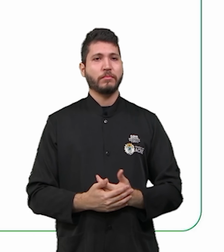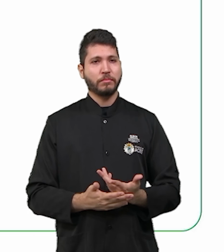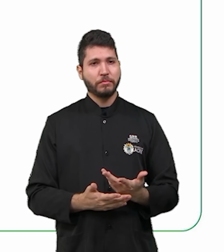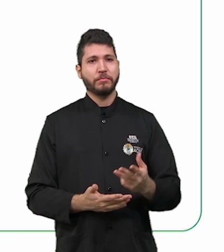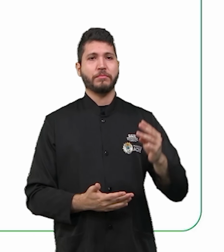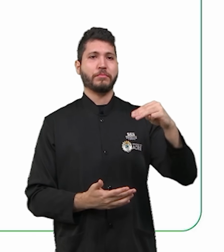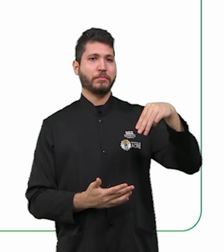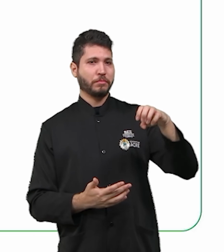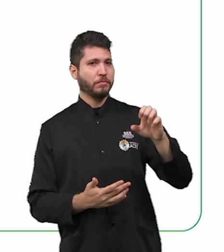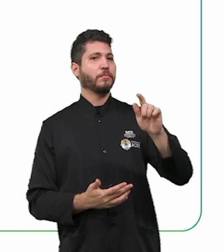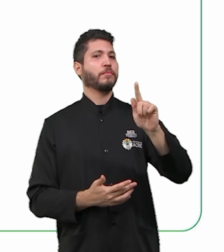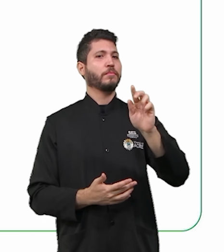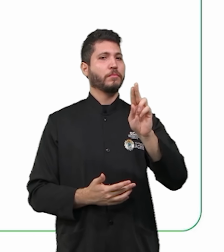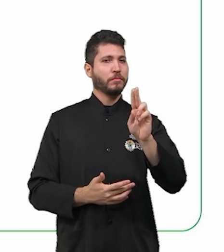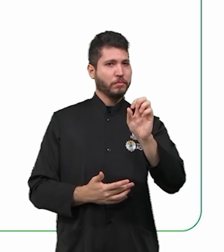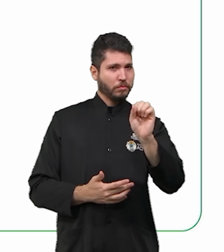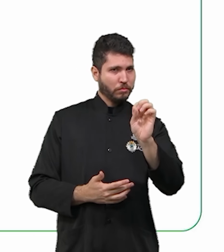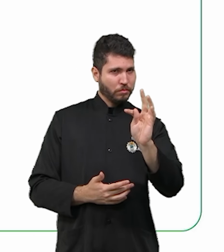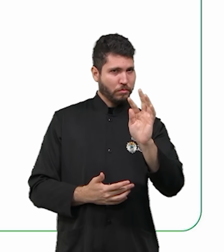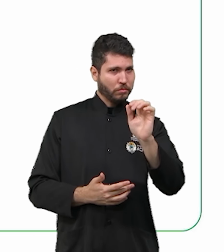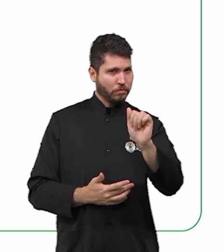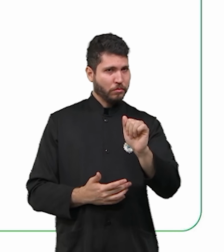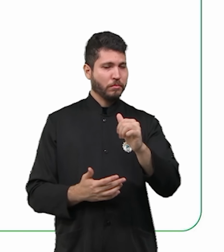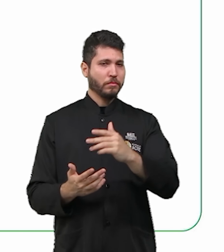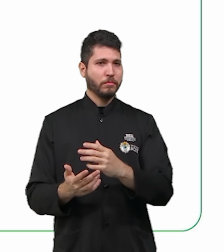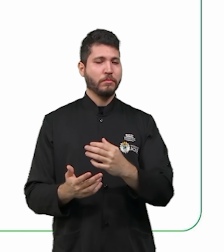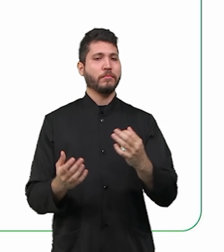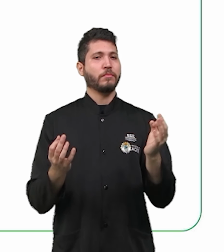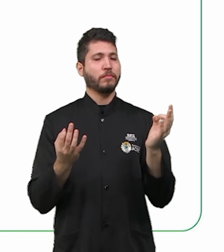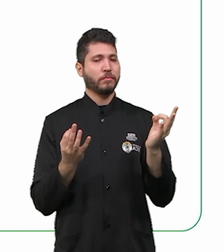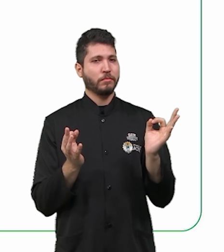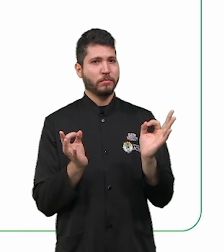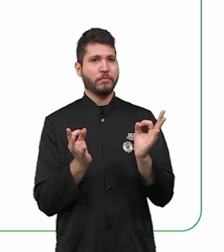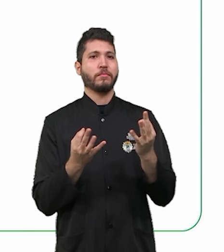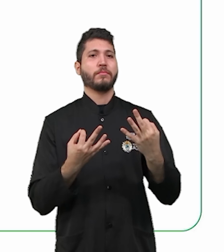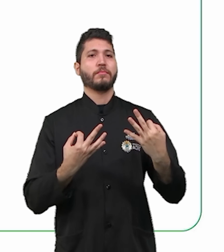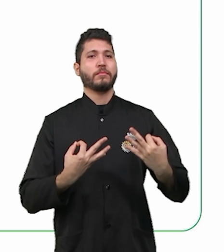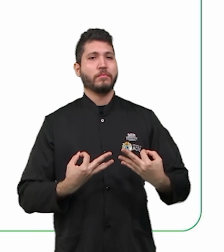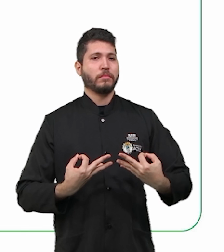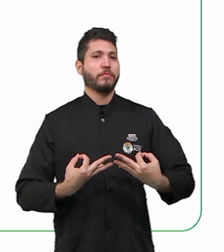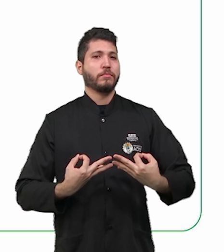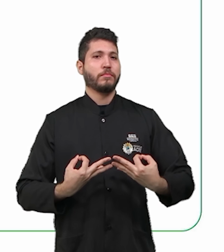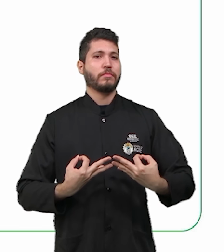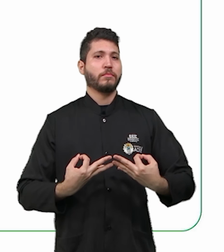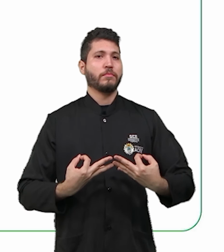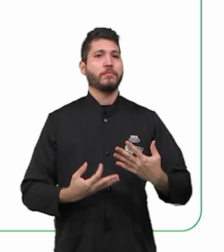yoga. Me gustan las artes marciales.